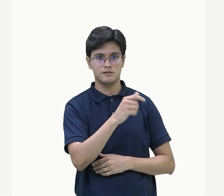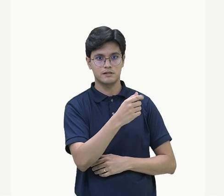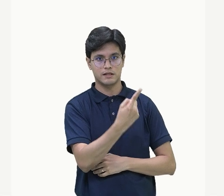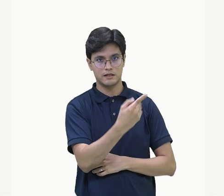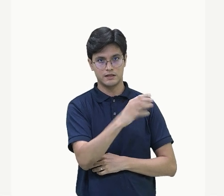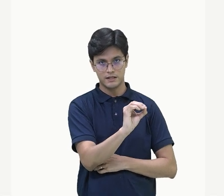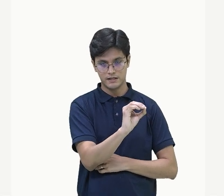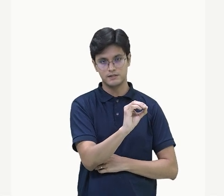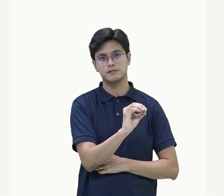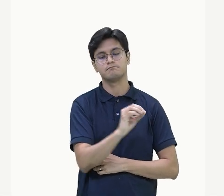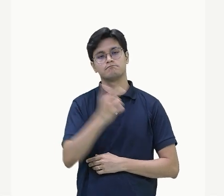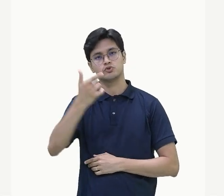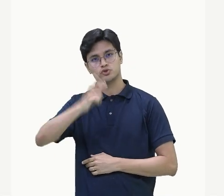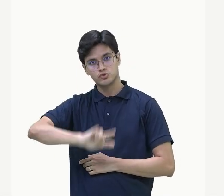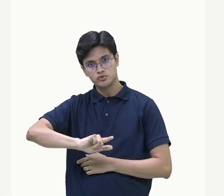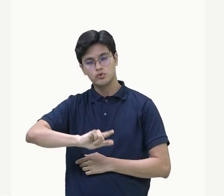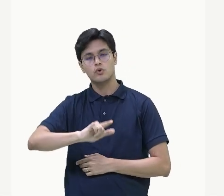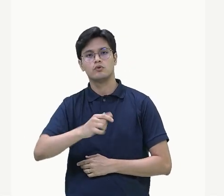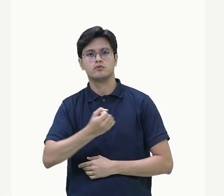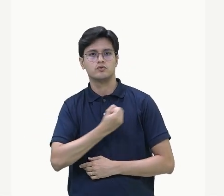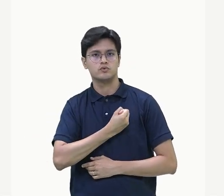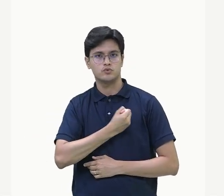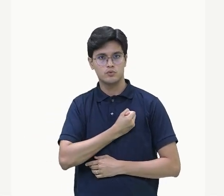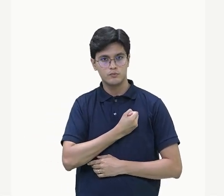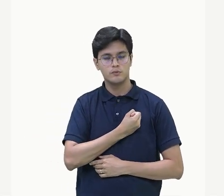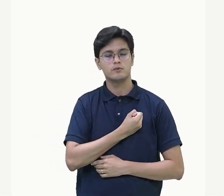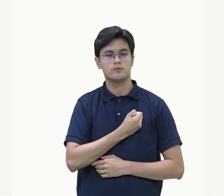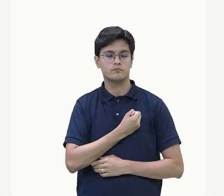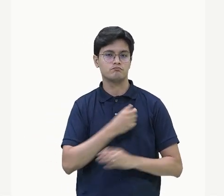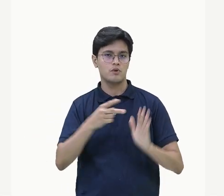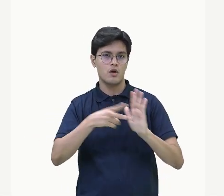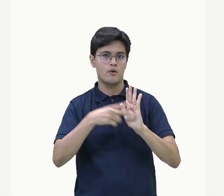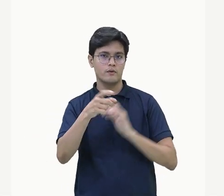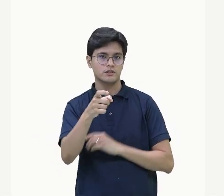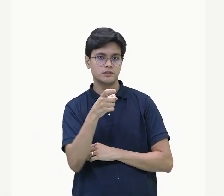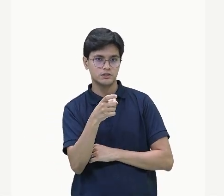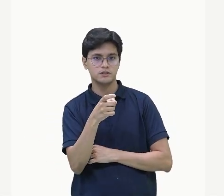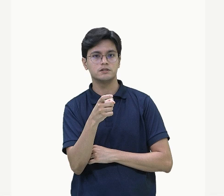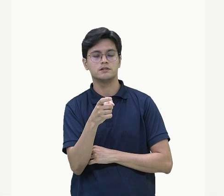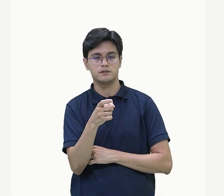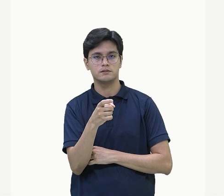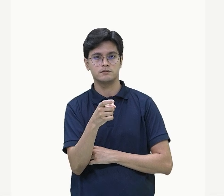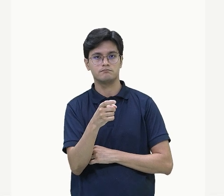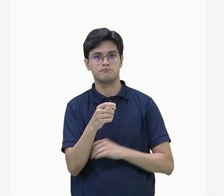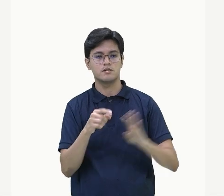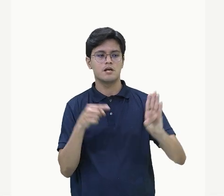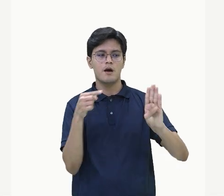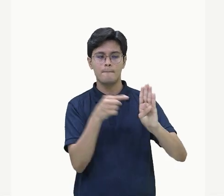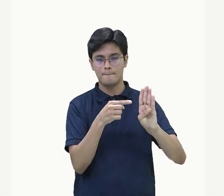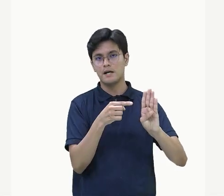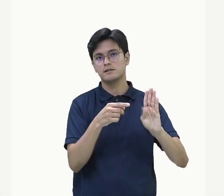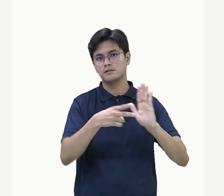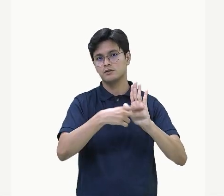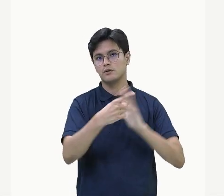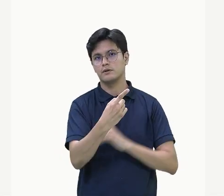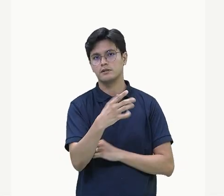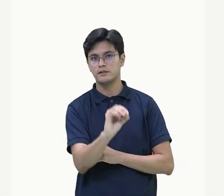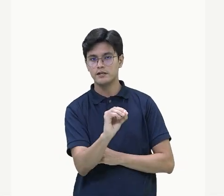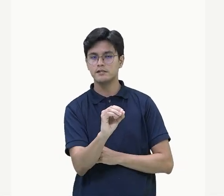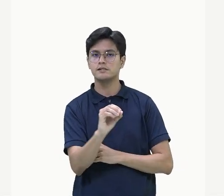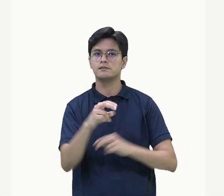x e a base é 10, por isso, uma vai ser a inversa da outra. Vamos ver o